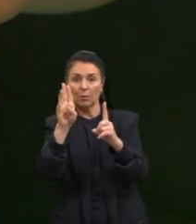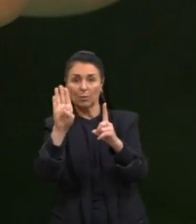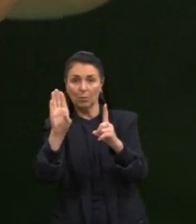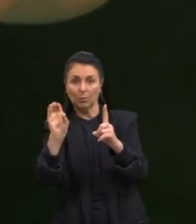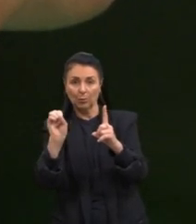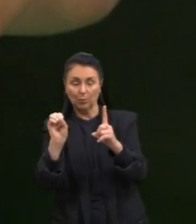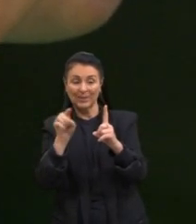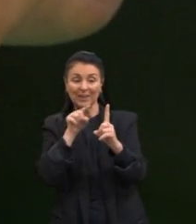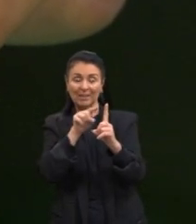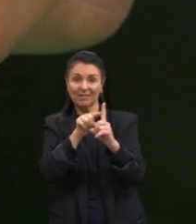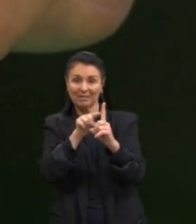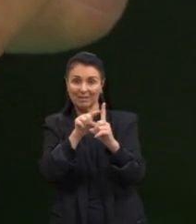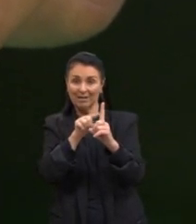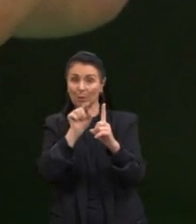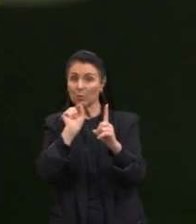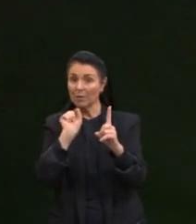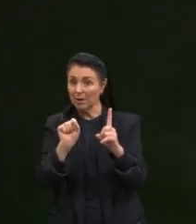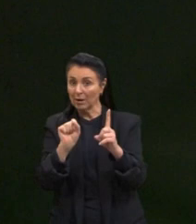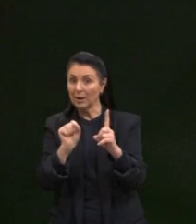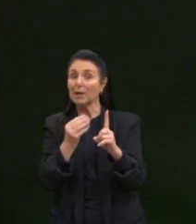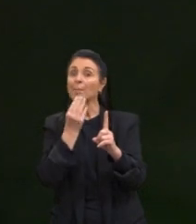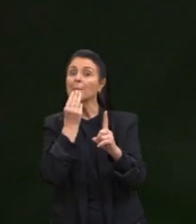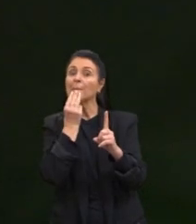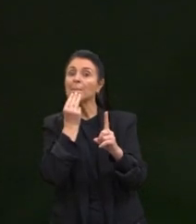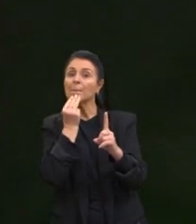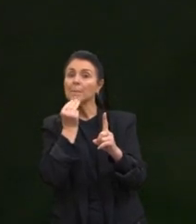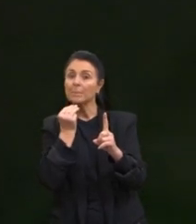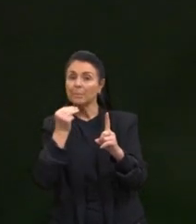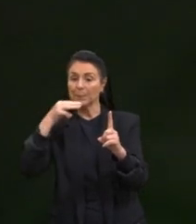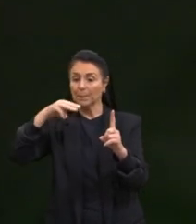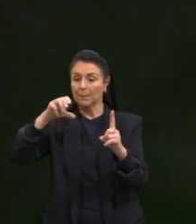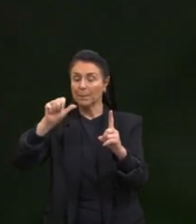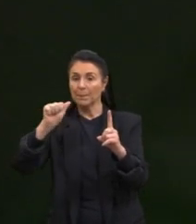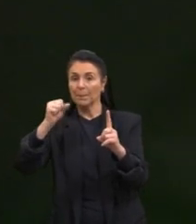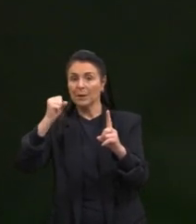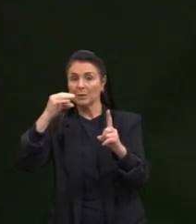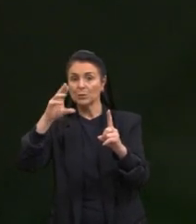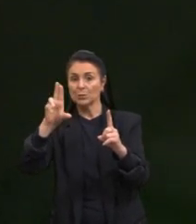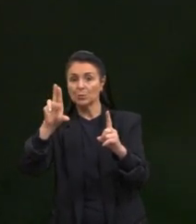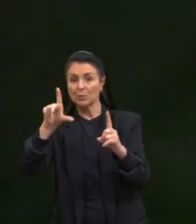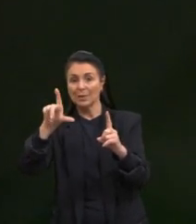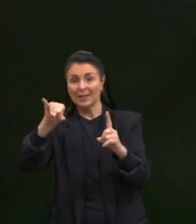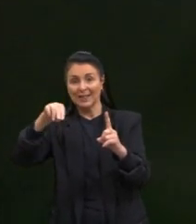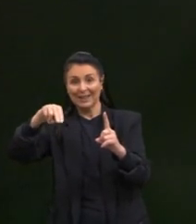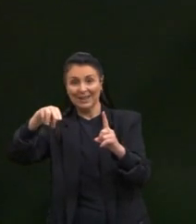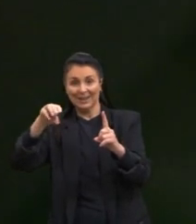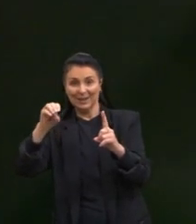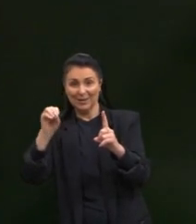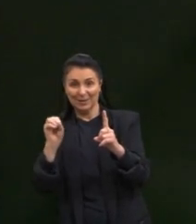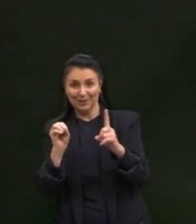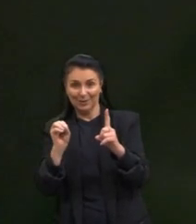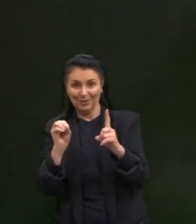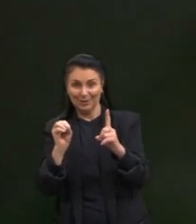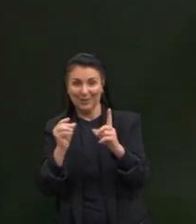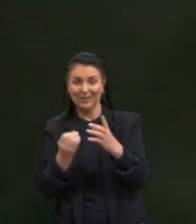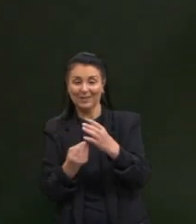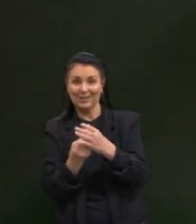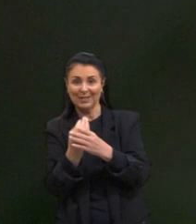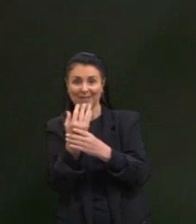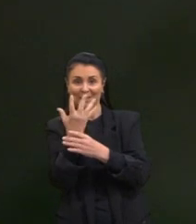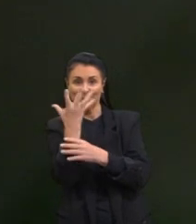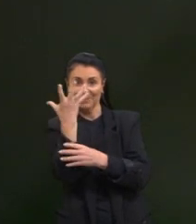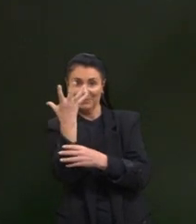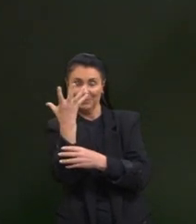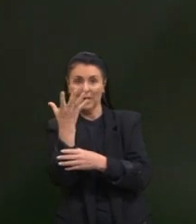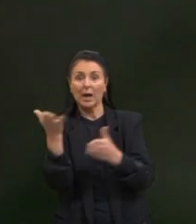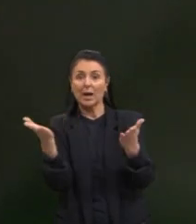masculina da planta essa aqui é a parte feminina da planta que eu vou mostrar para vocês E aí Ah tá